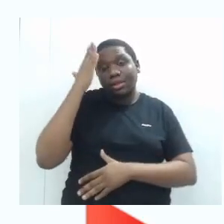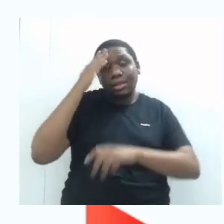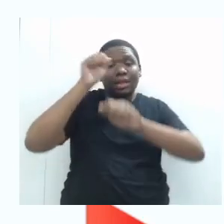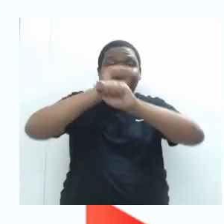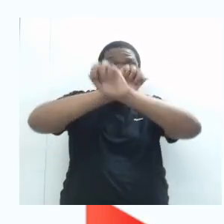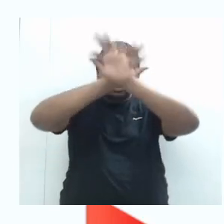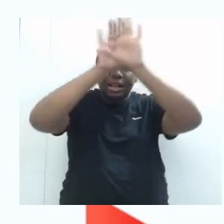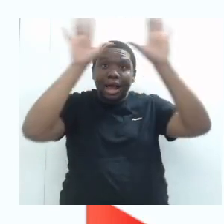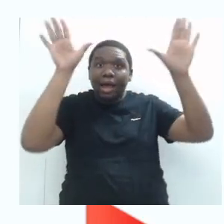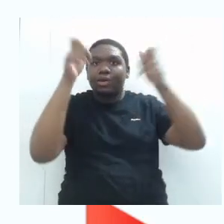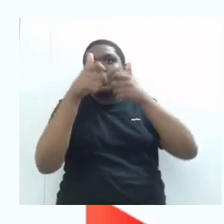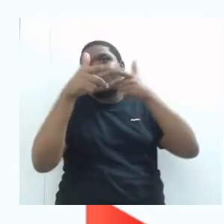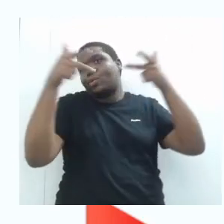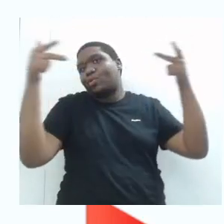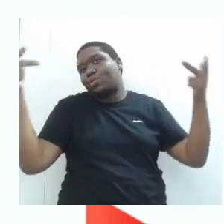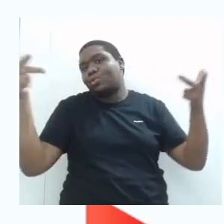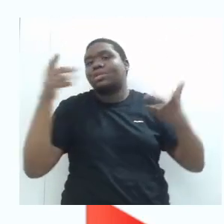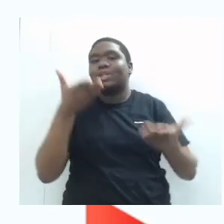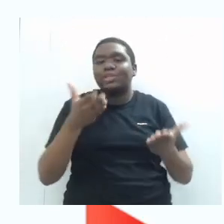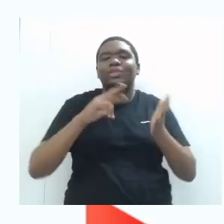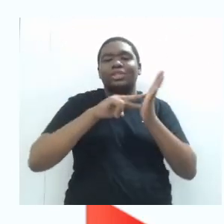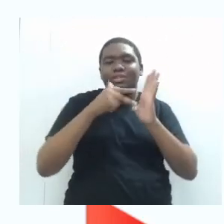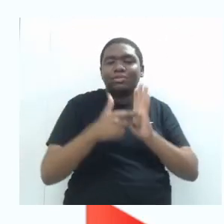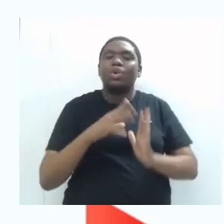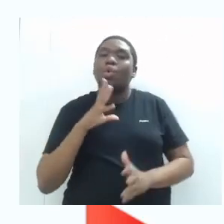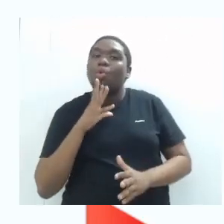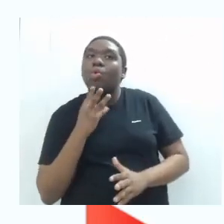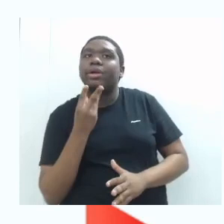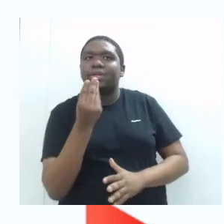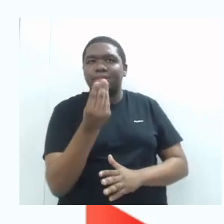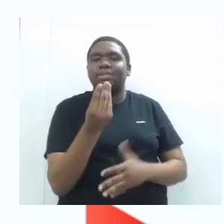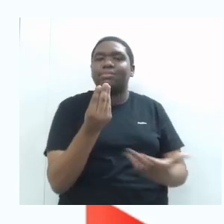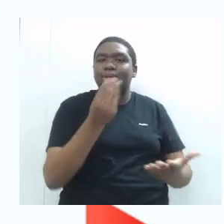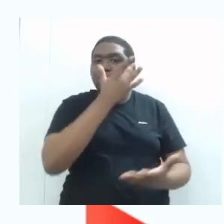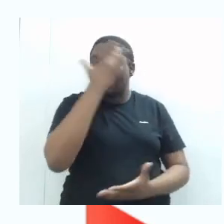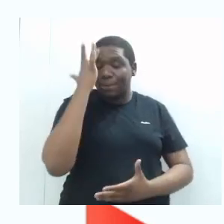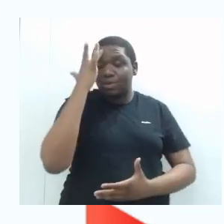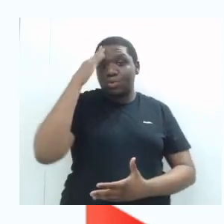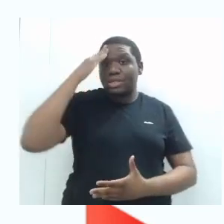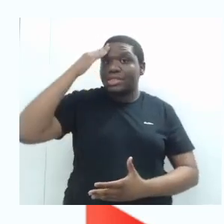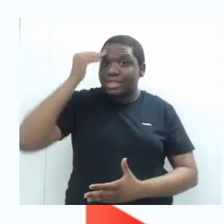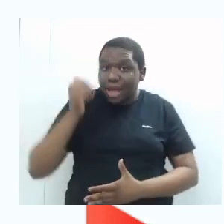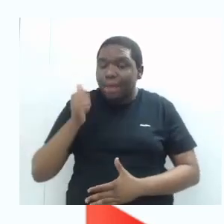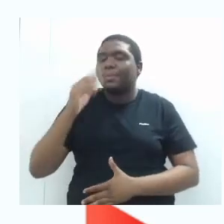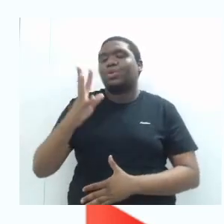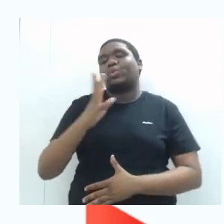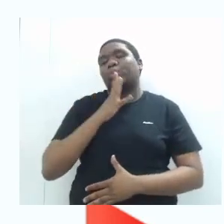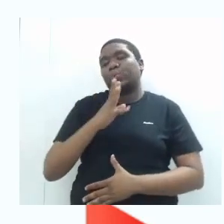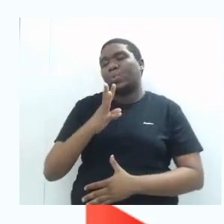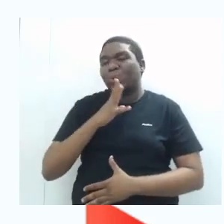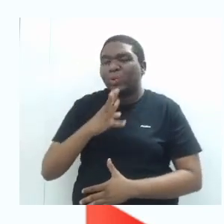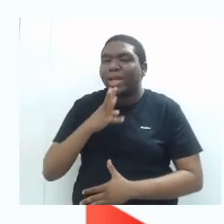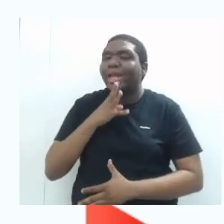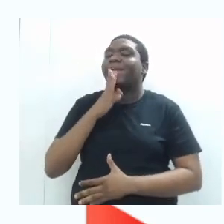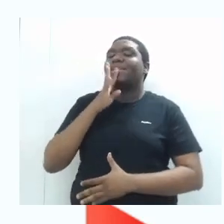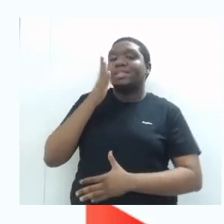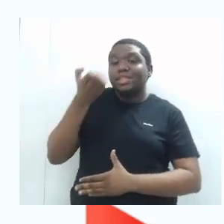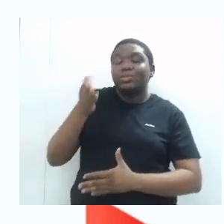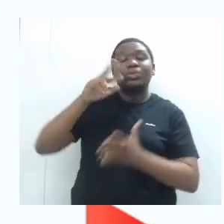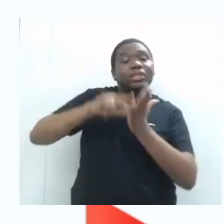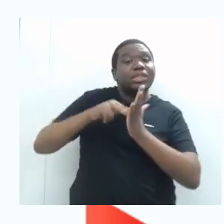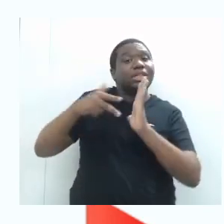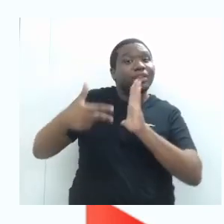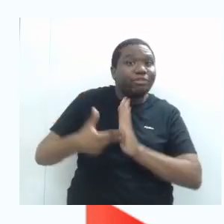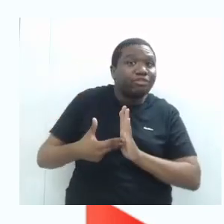entender algo. Conhecimento é o atributo de quem conhece, isto é aquilo que resulta